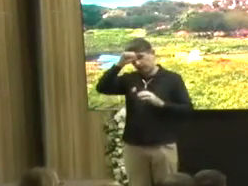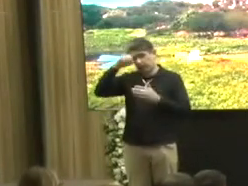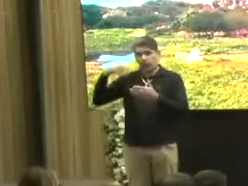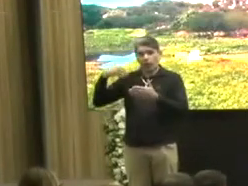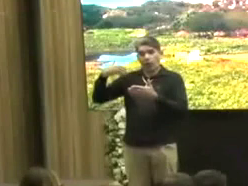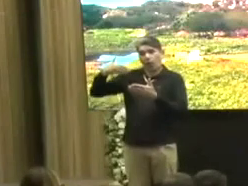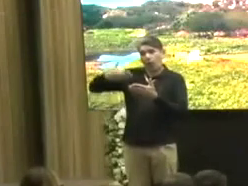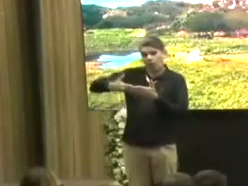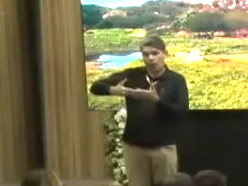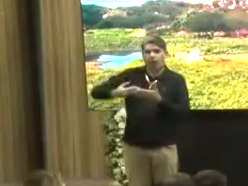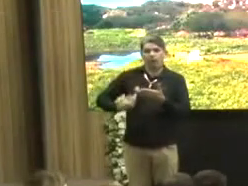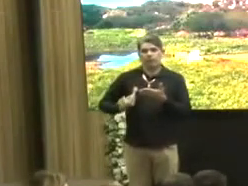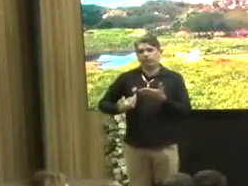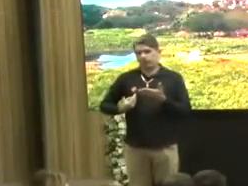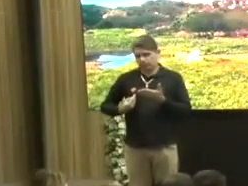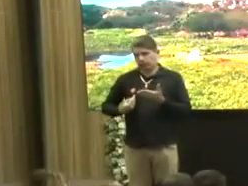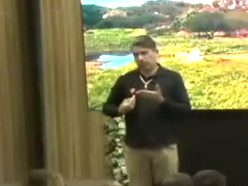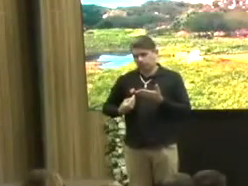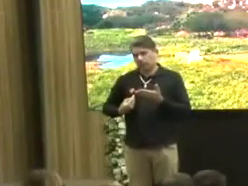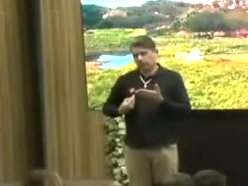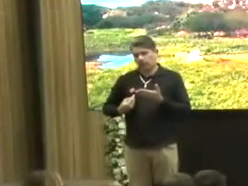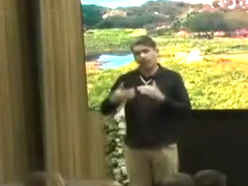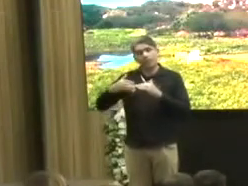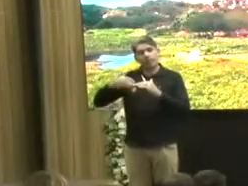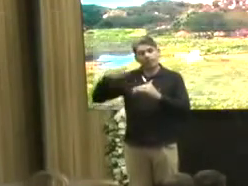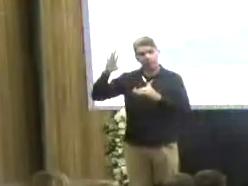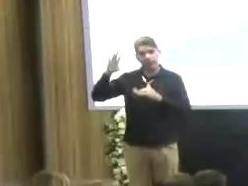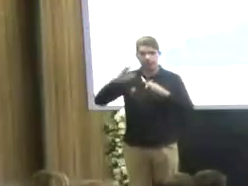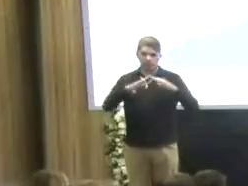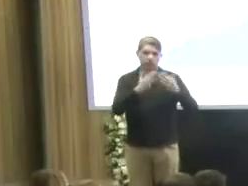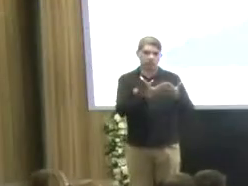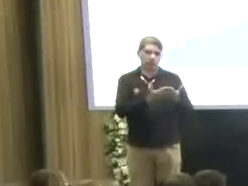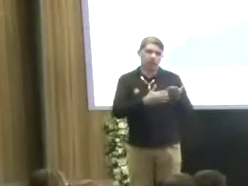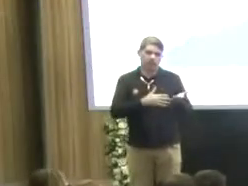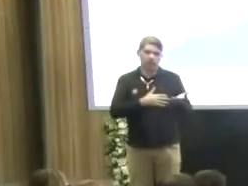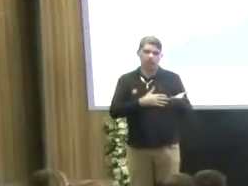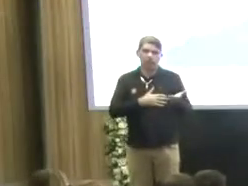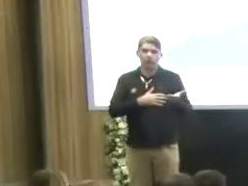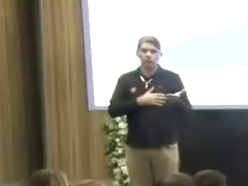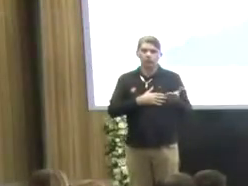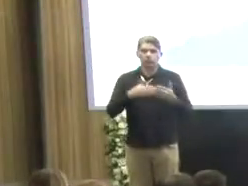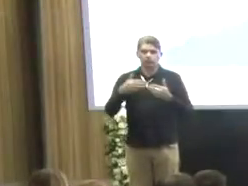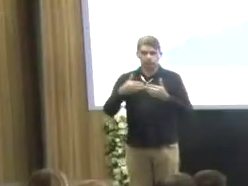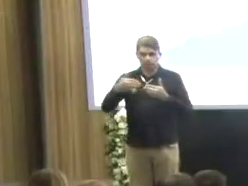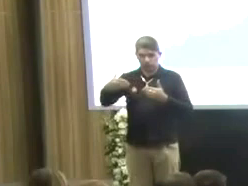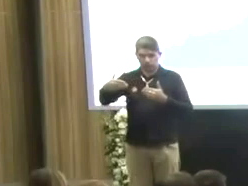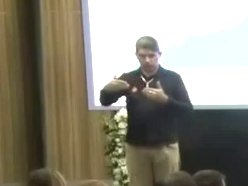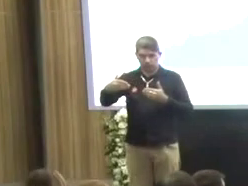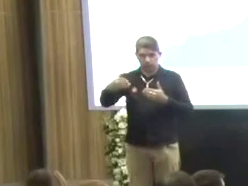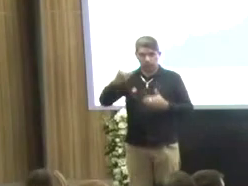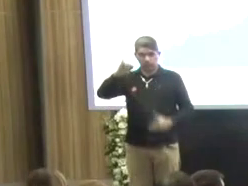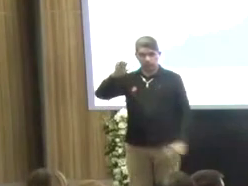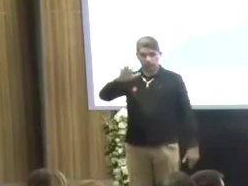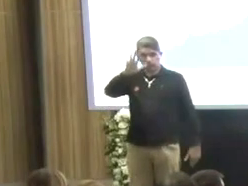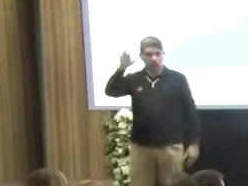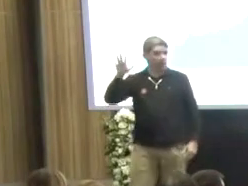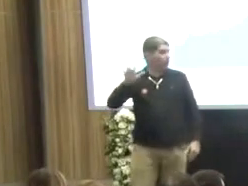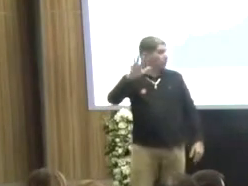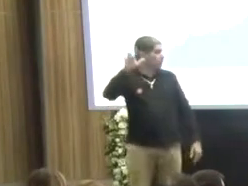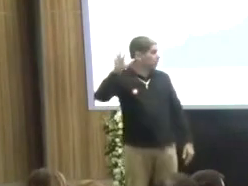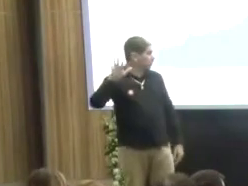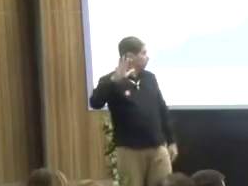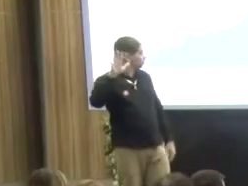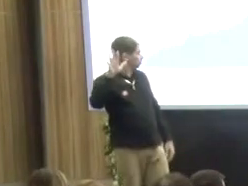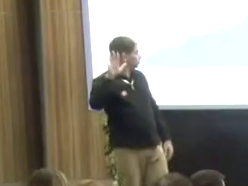vida, que é muito mais do que a escola, as nossas próximas imagens, né, aqui como fonte